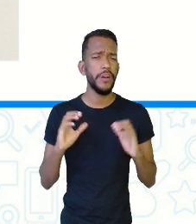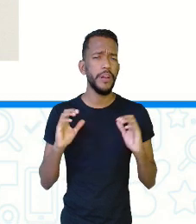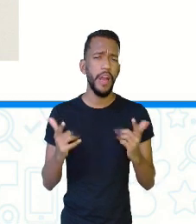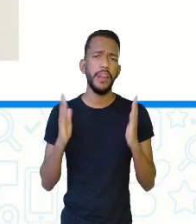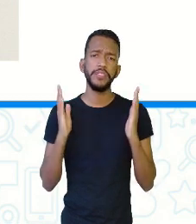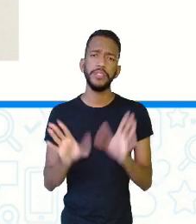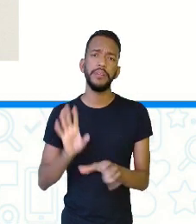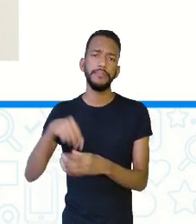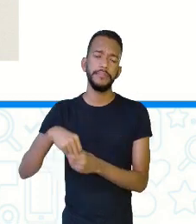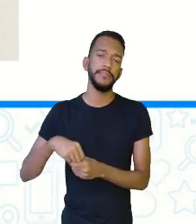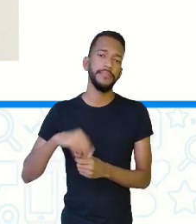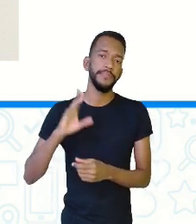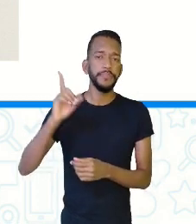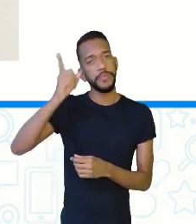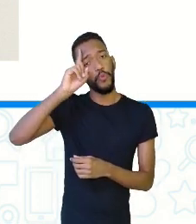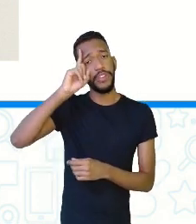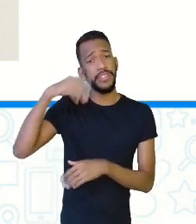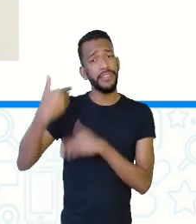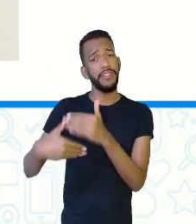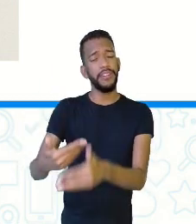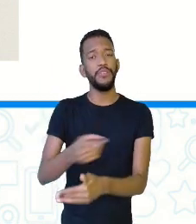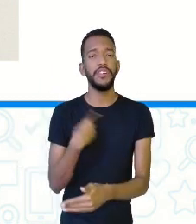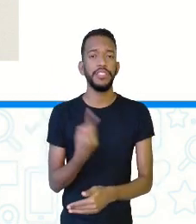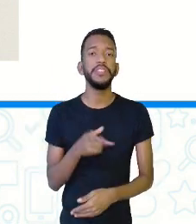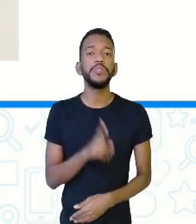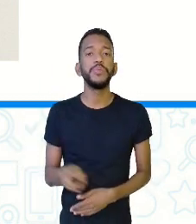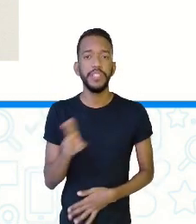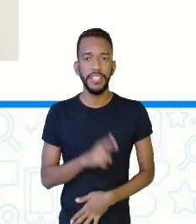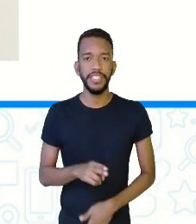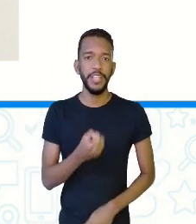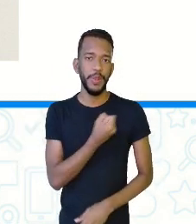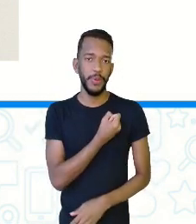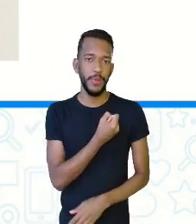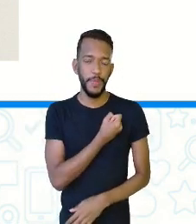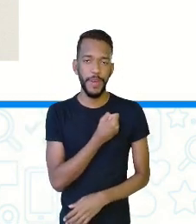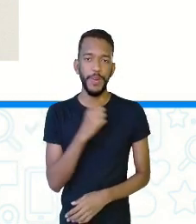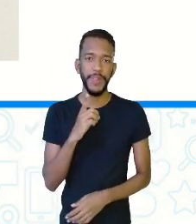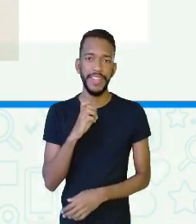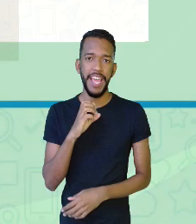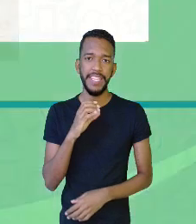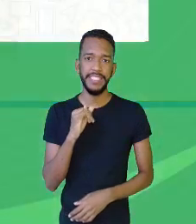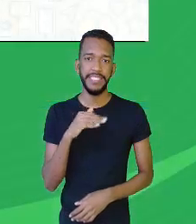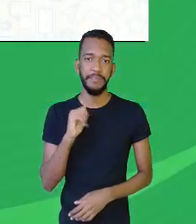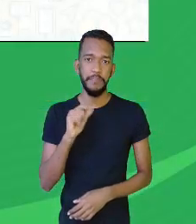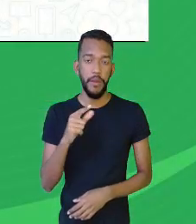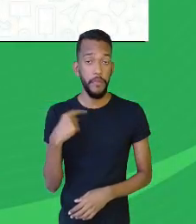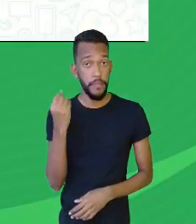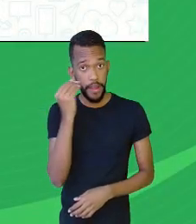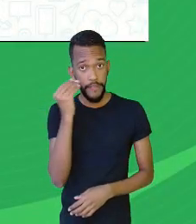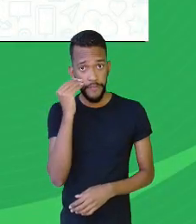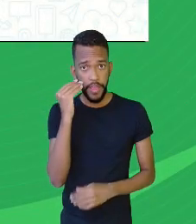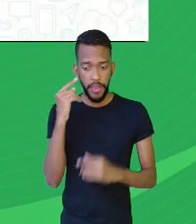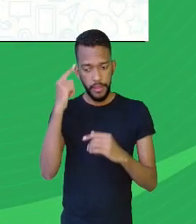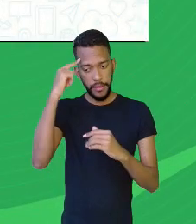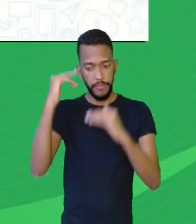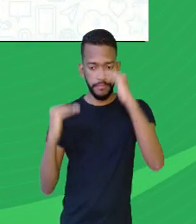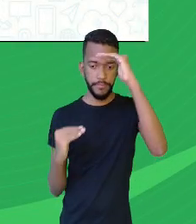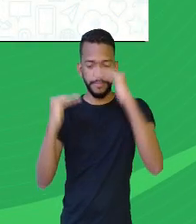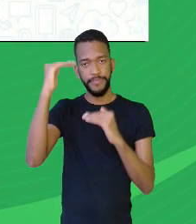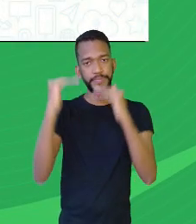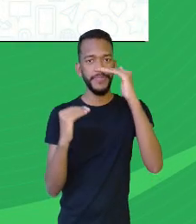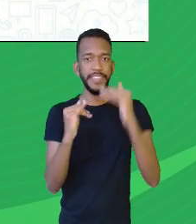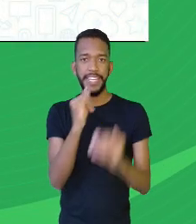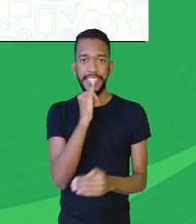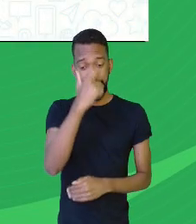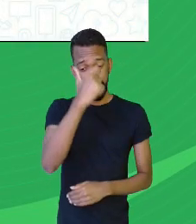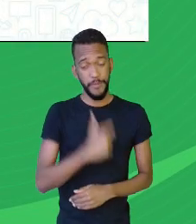parte do nosso cotidiano, a gente utiliza os números decimais para ver a altura das pessoas. Eu, por exemplo,